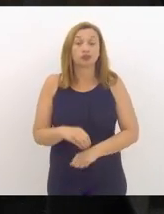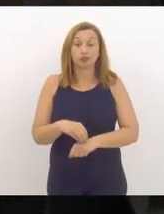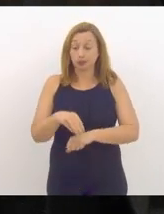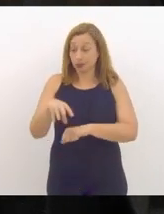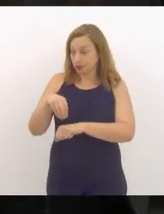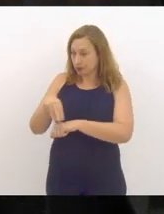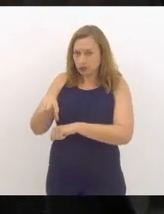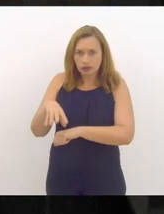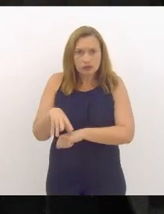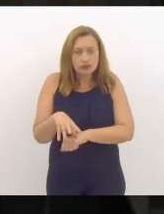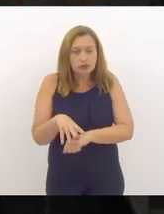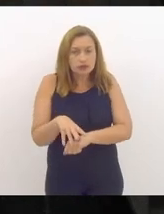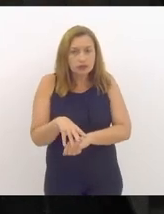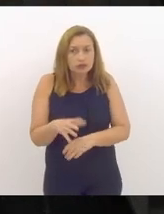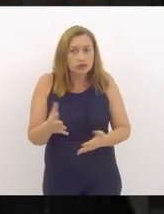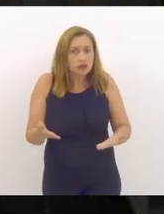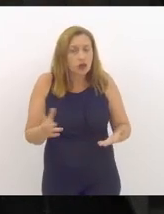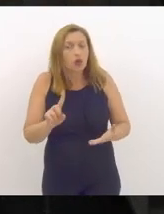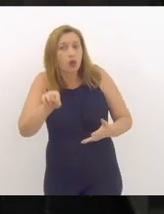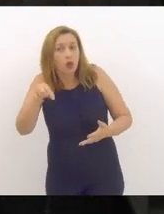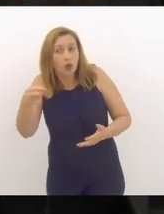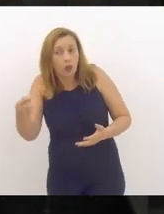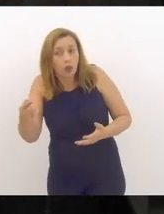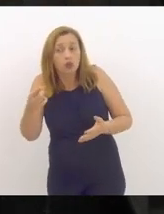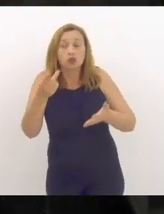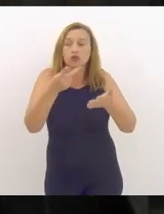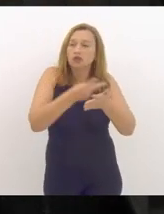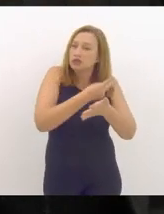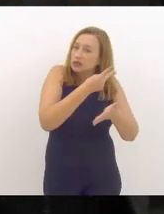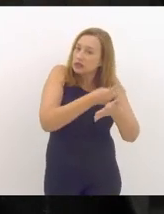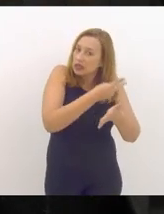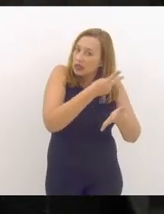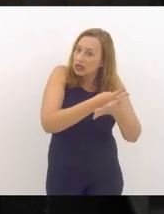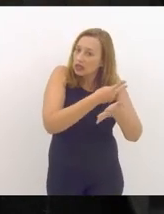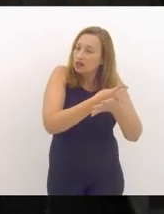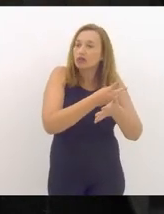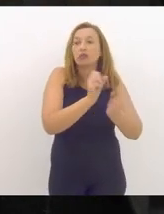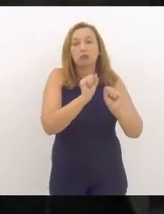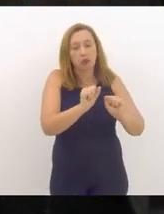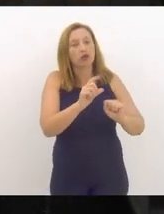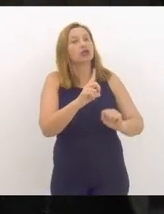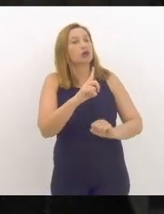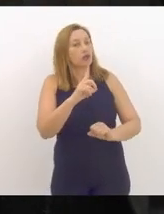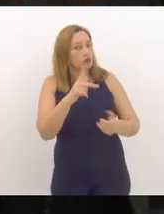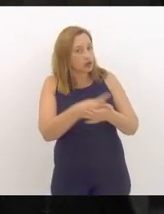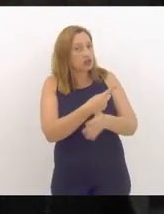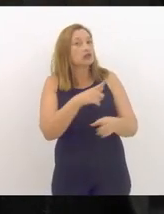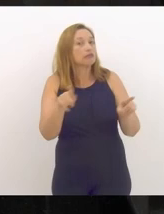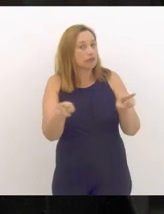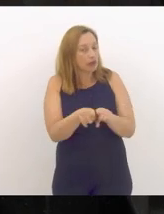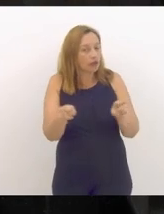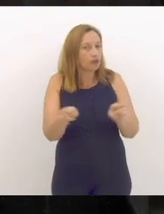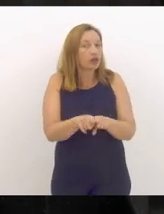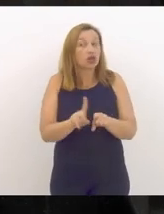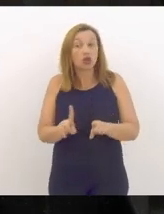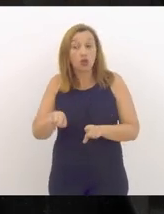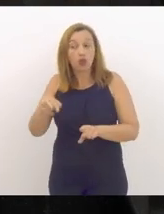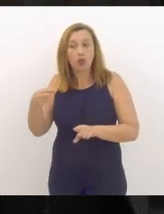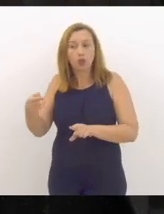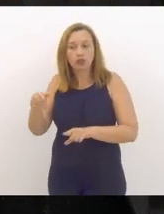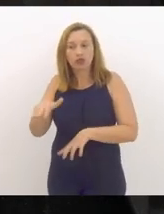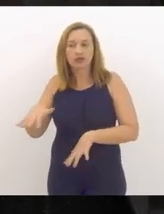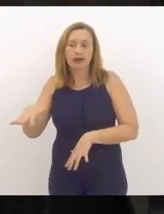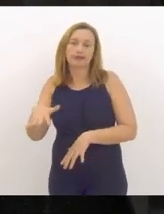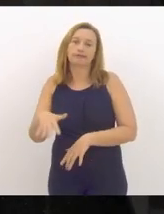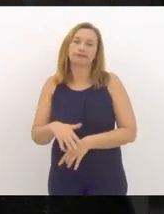indicativos que outras irregularidades estejam acontecendo também em outras